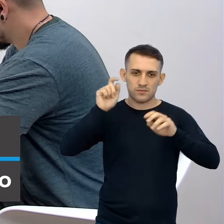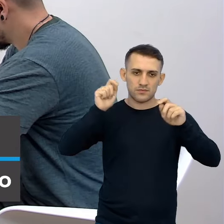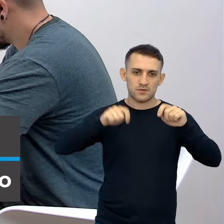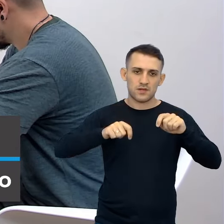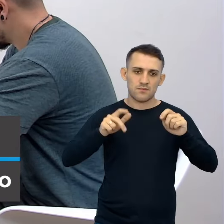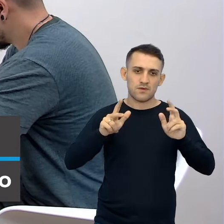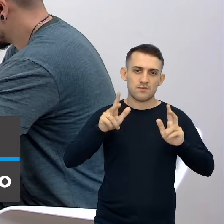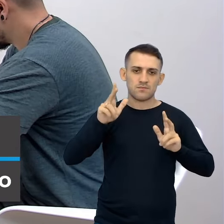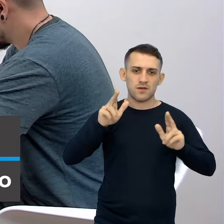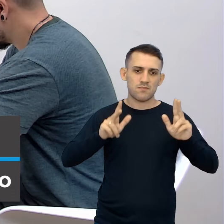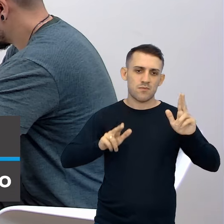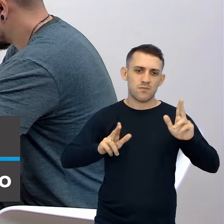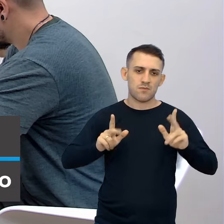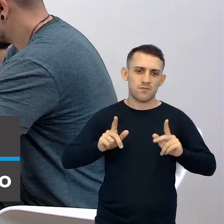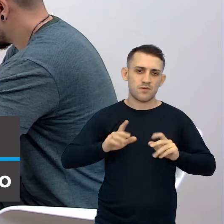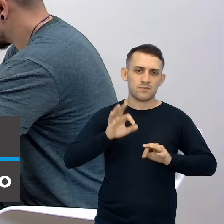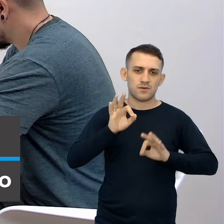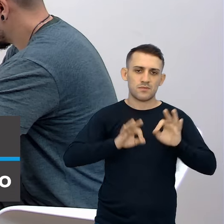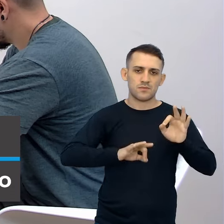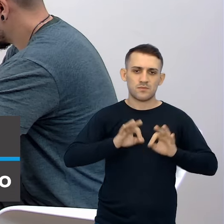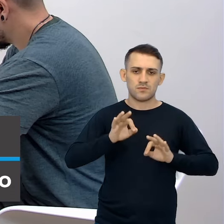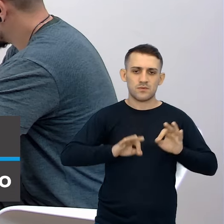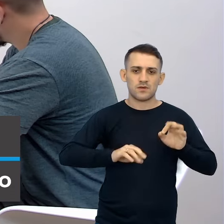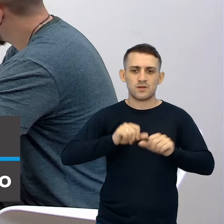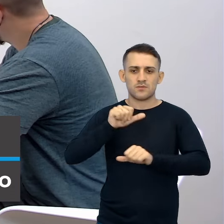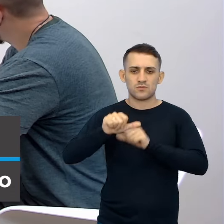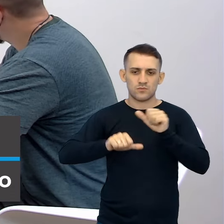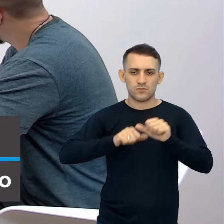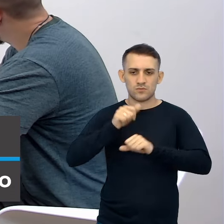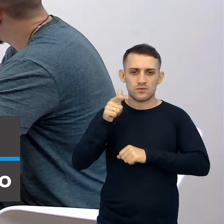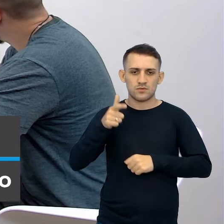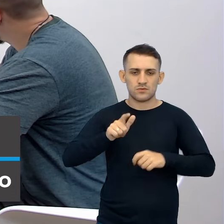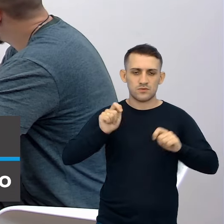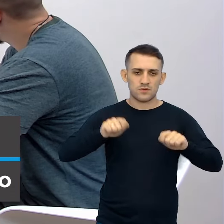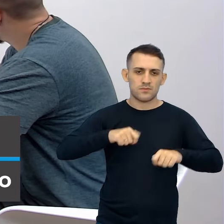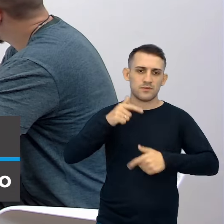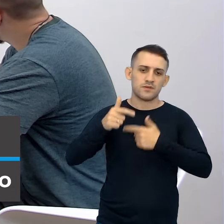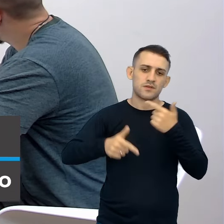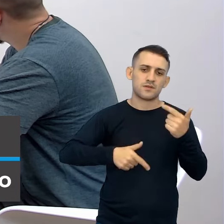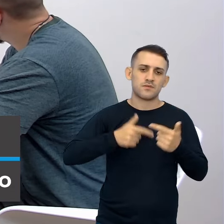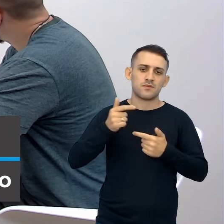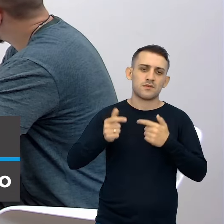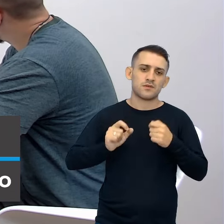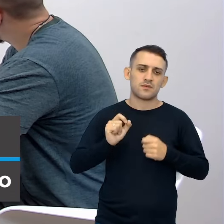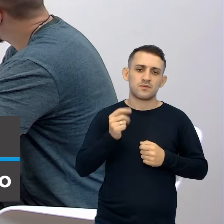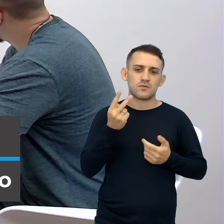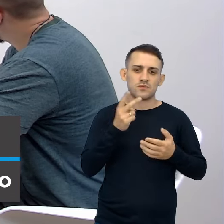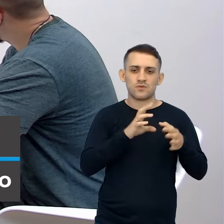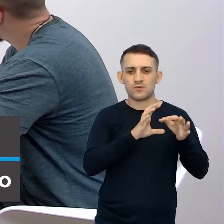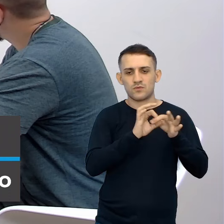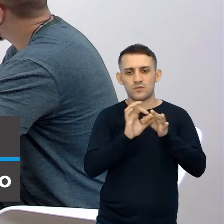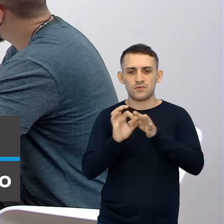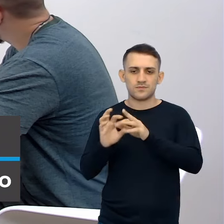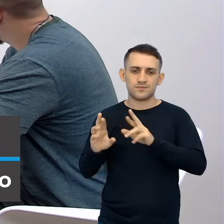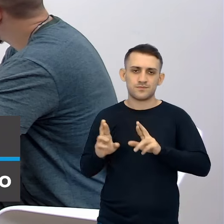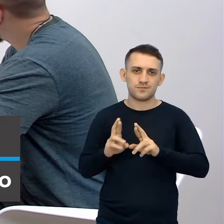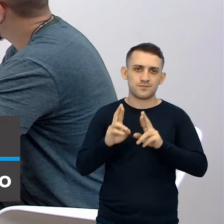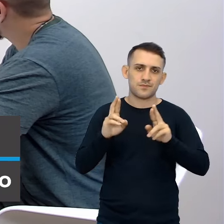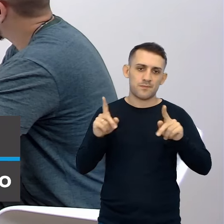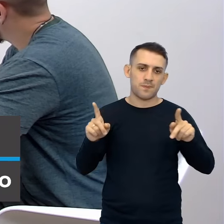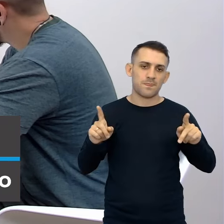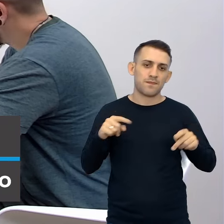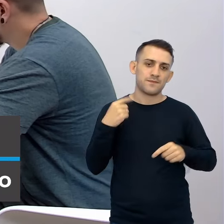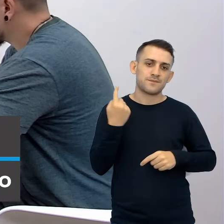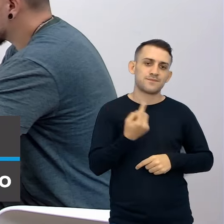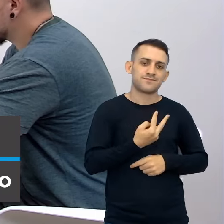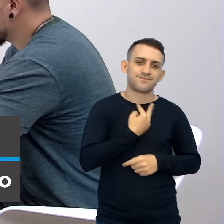recortar, vai desorganizar e colocar numa outra ordem. Então, ele vai trabalhar com essa questão em 2 contextos diferentes. Né? Então, a gente